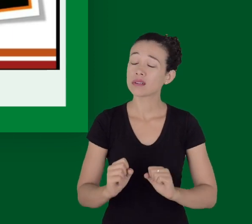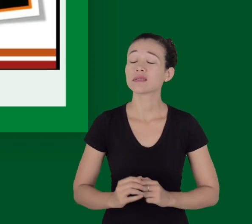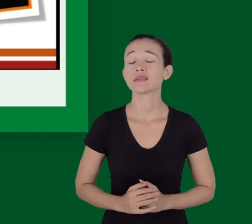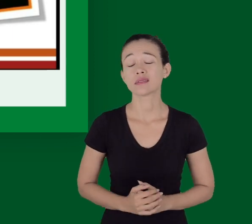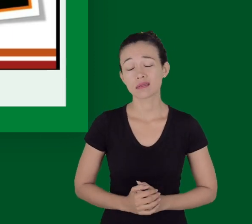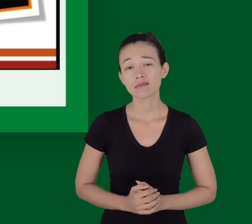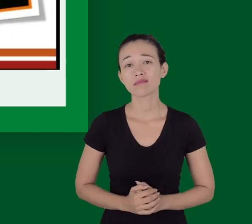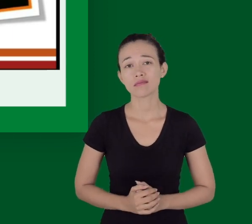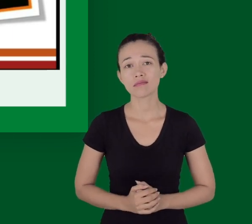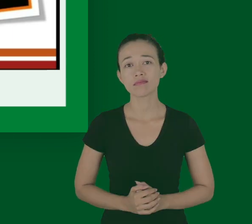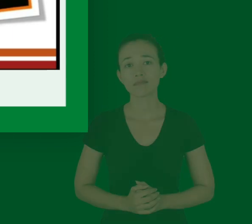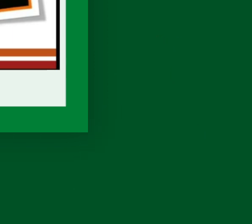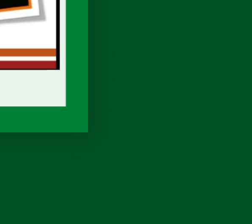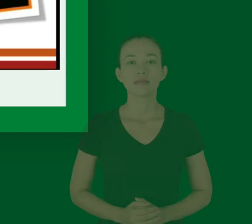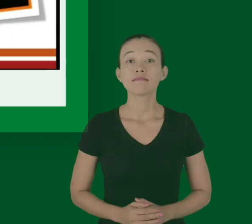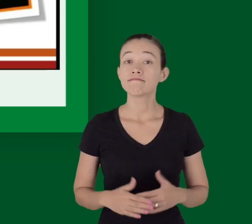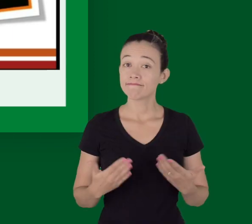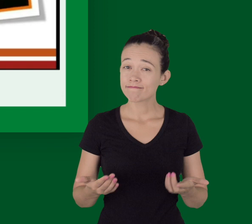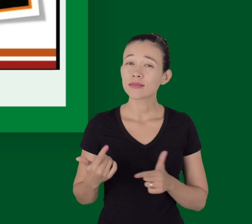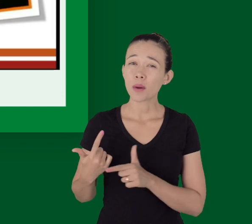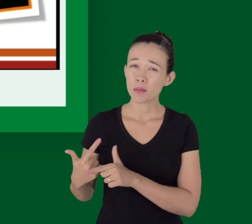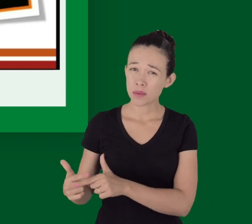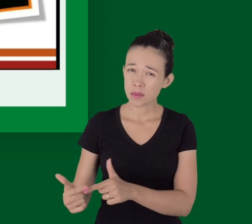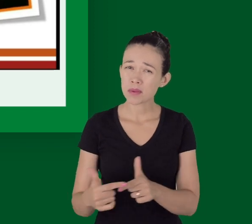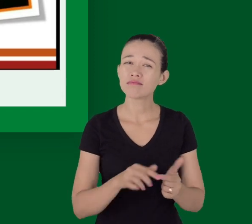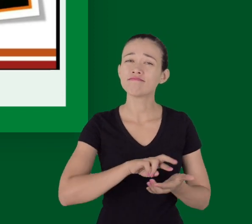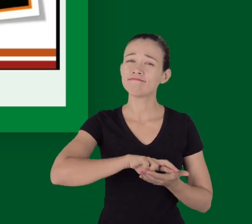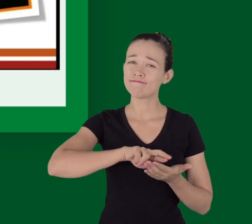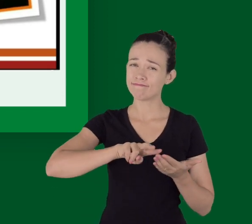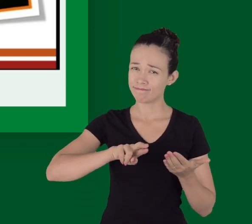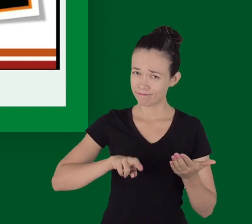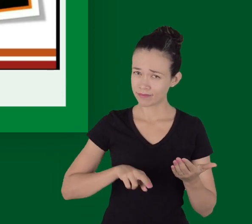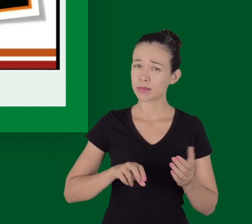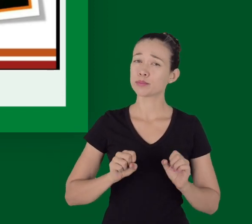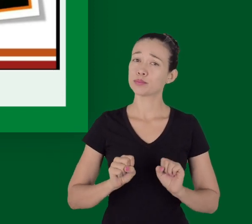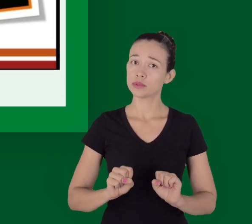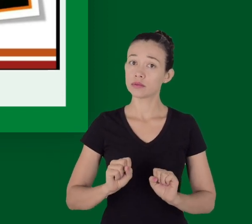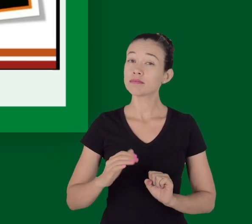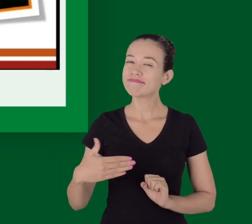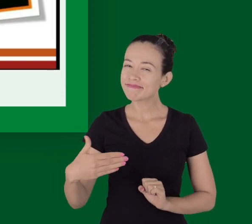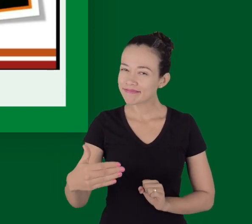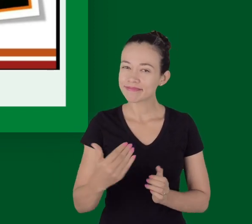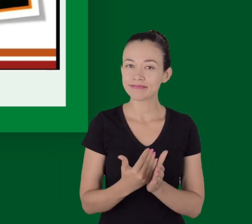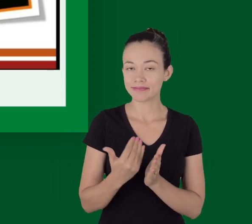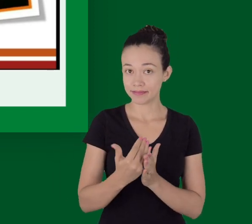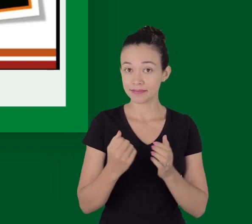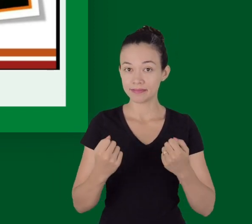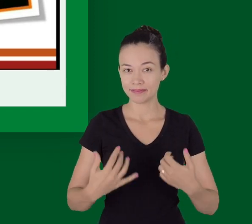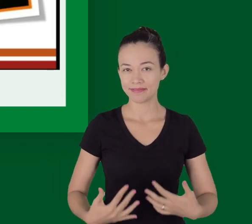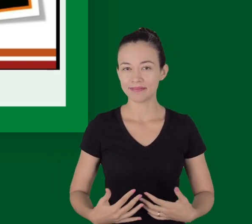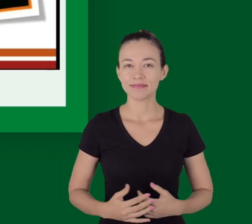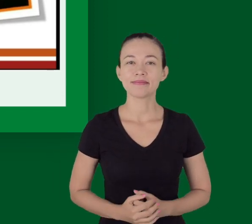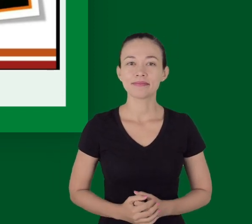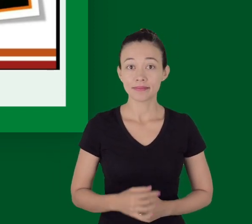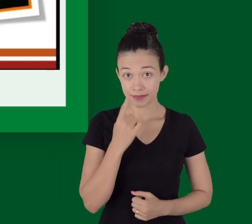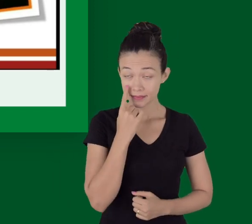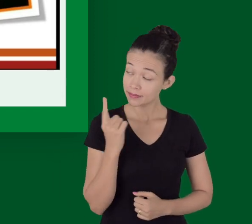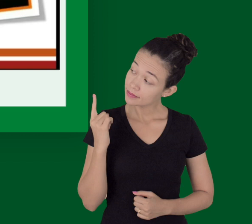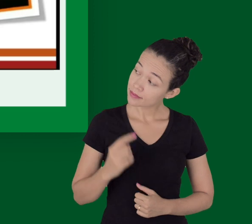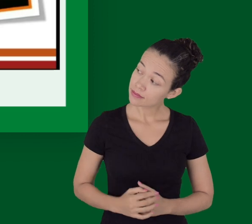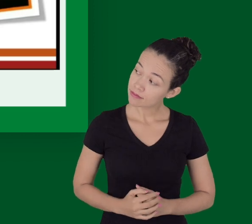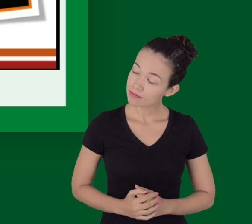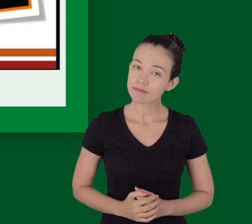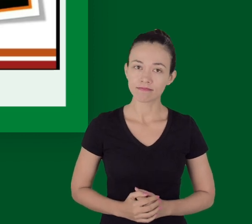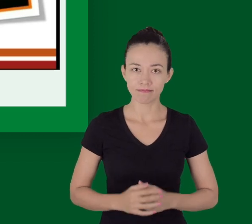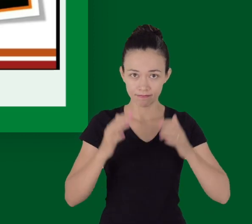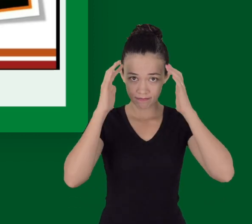essas estruturas cerebrais, e isso tudo traz variadas repercussões, que é o que a gente vai ver já já. Mas,